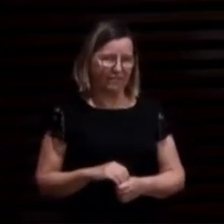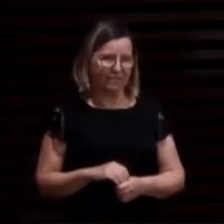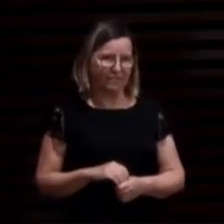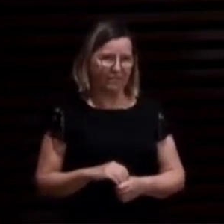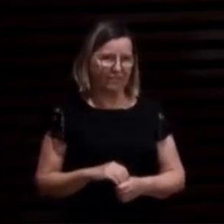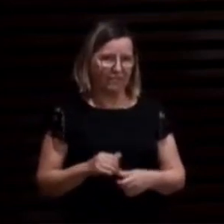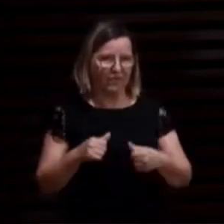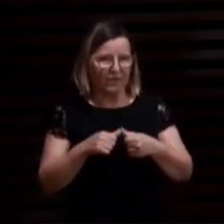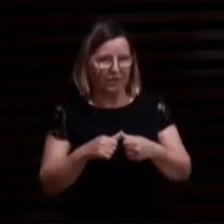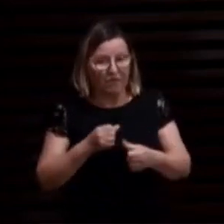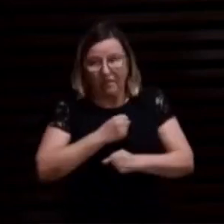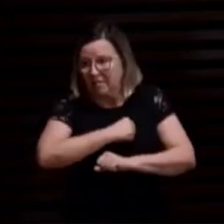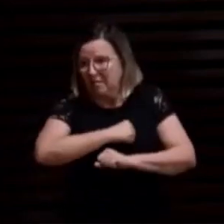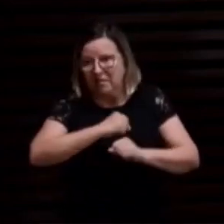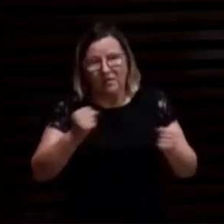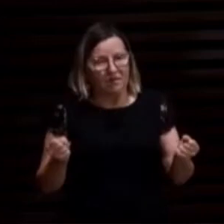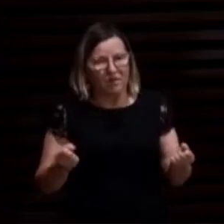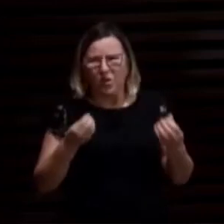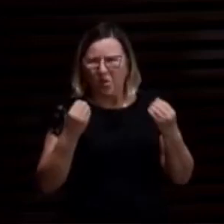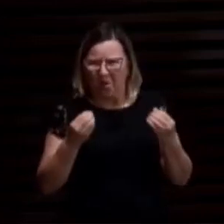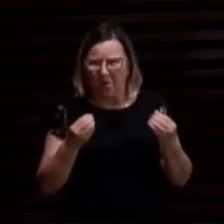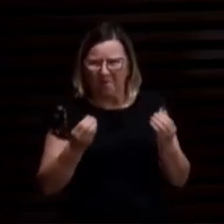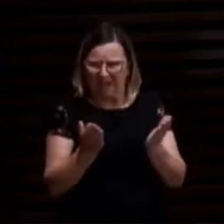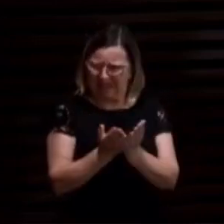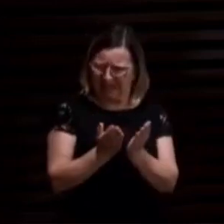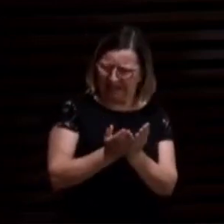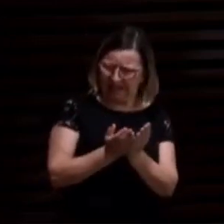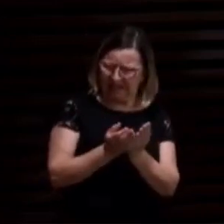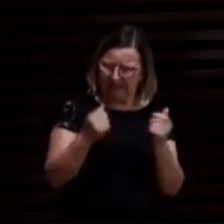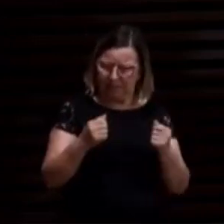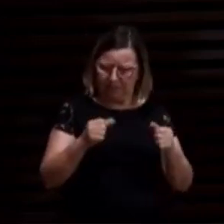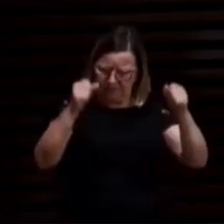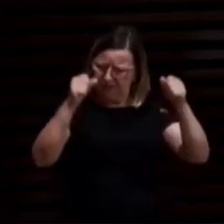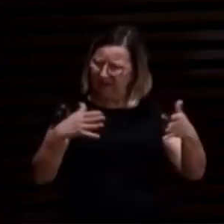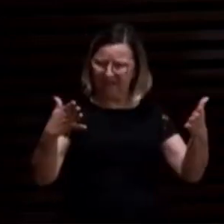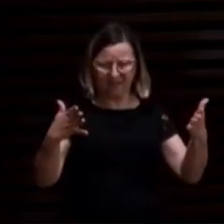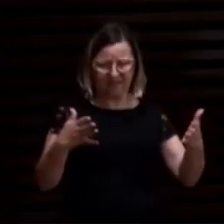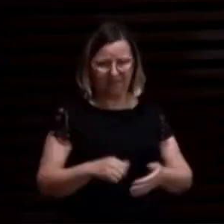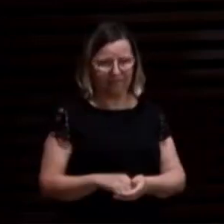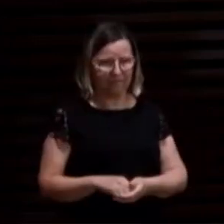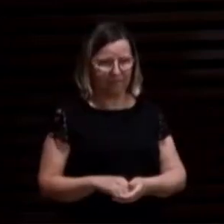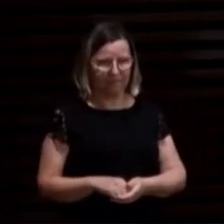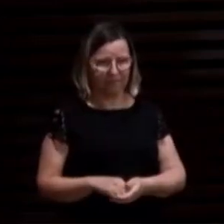Isso não é possível. Tem que acontecer alguma coisa, tem que acontecer um milagre. Eu não estou falando de